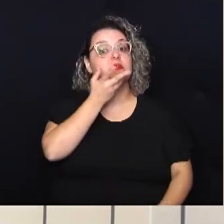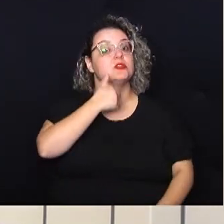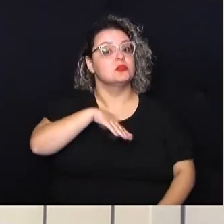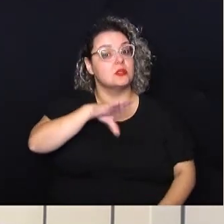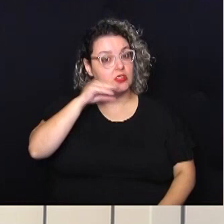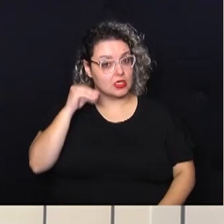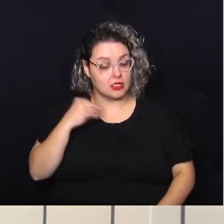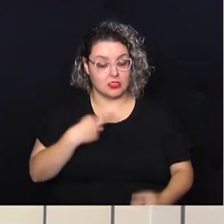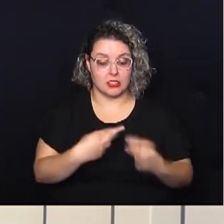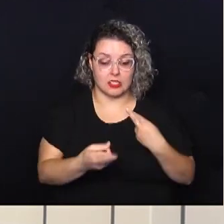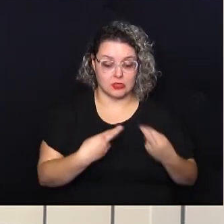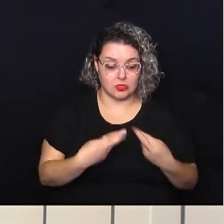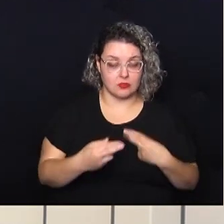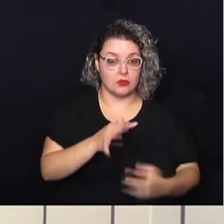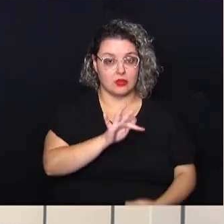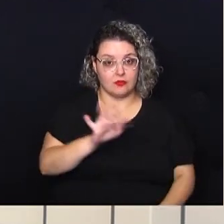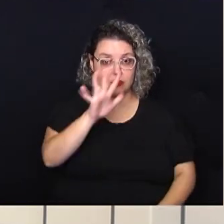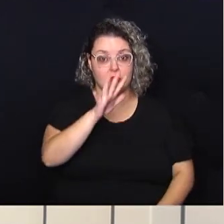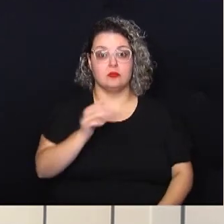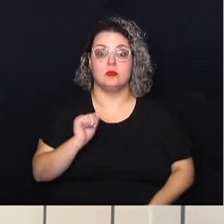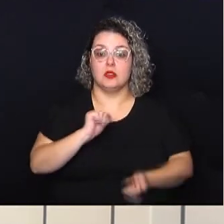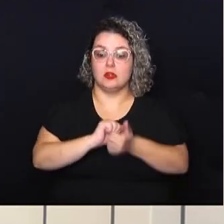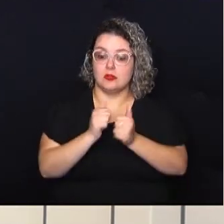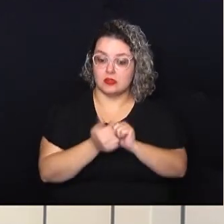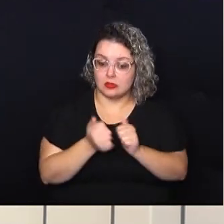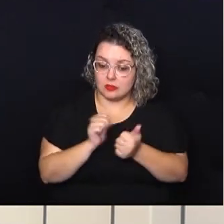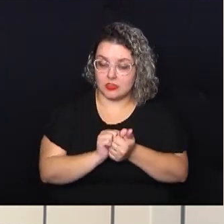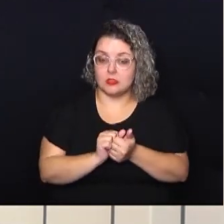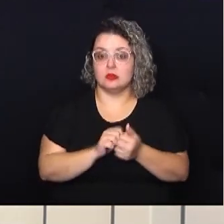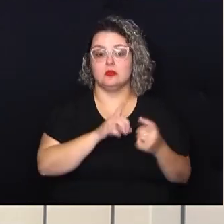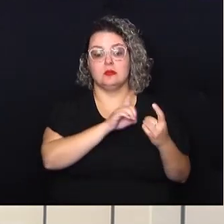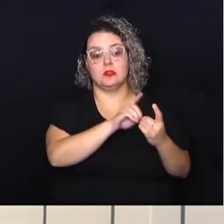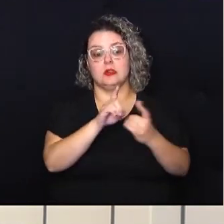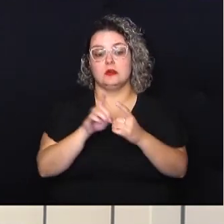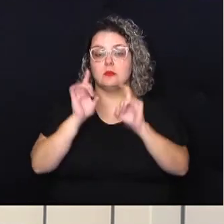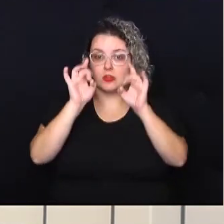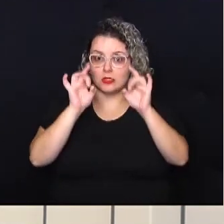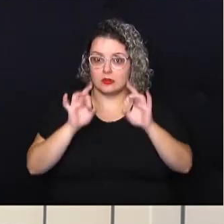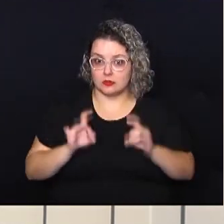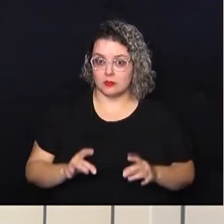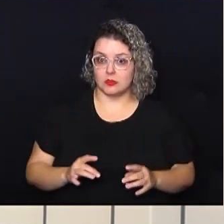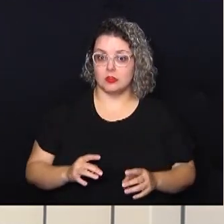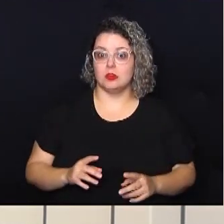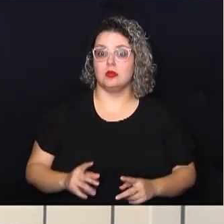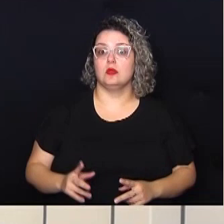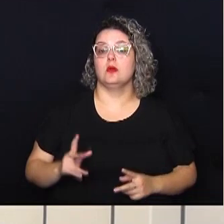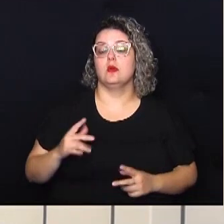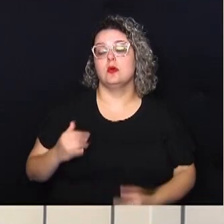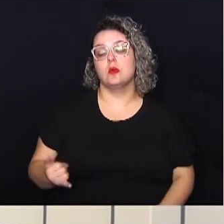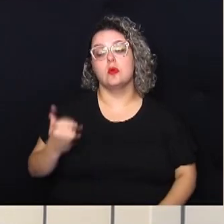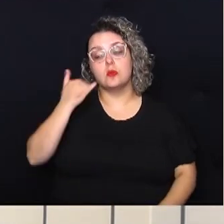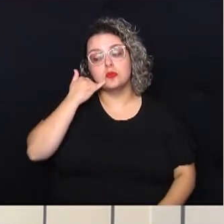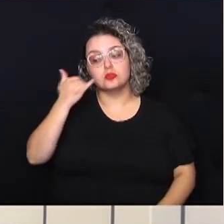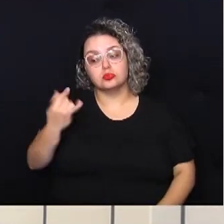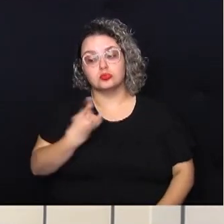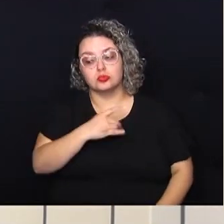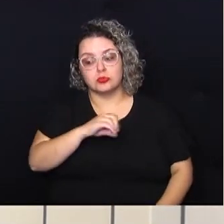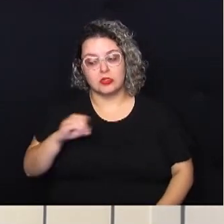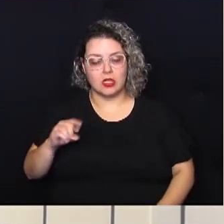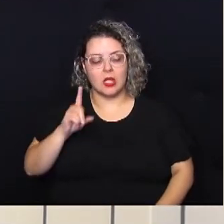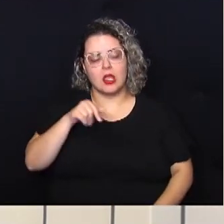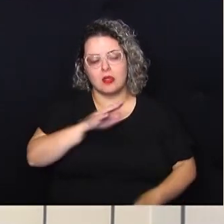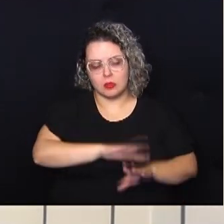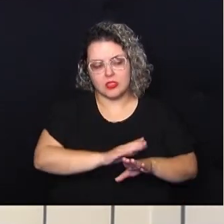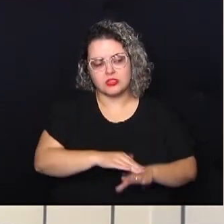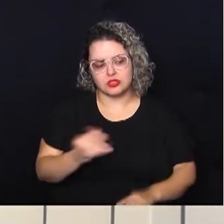rodovias federais, reformulação do atendimento especializado com o Disque 100. São medidas importantes